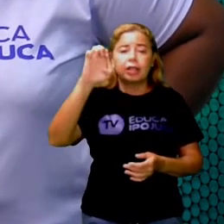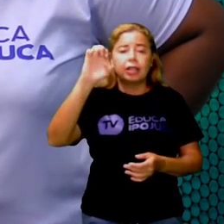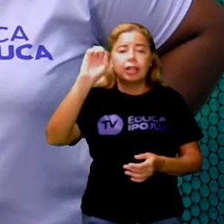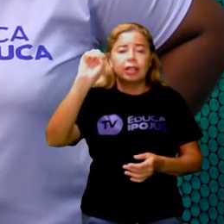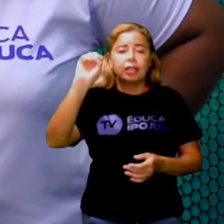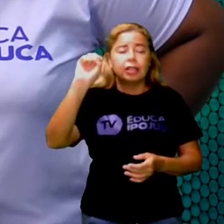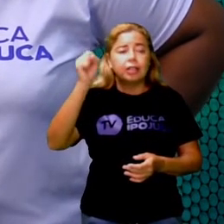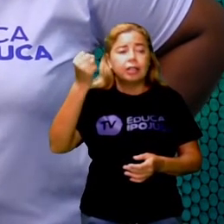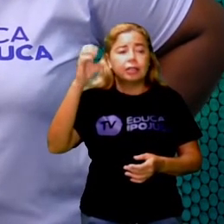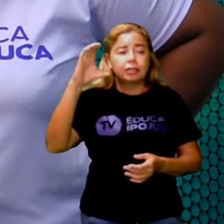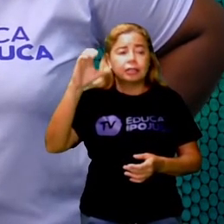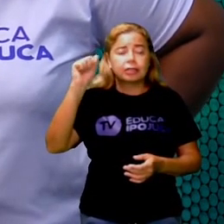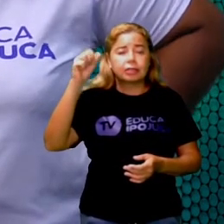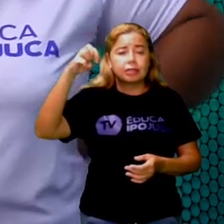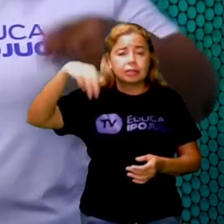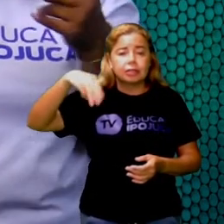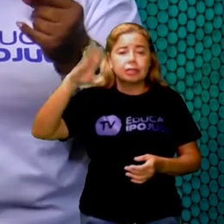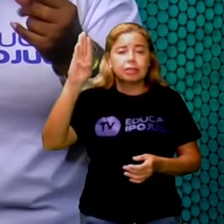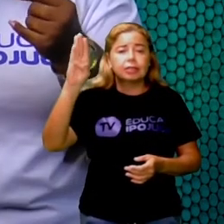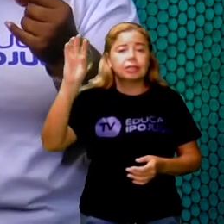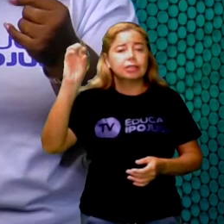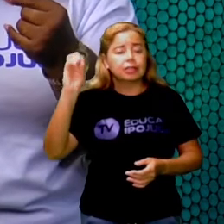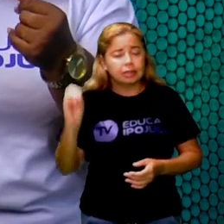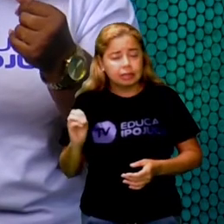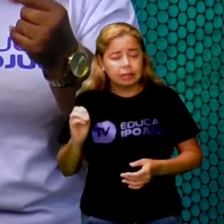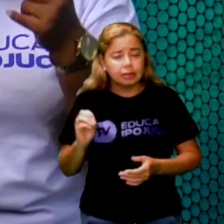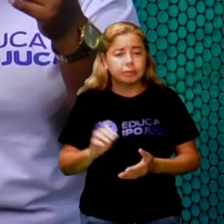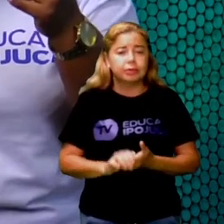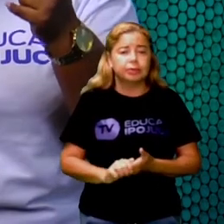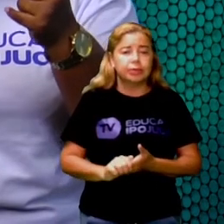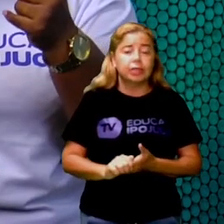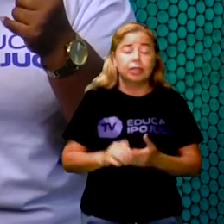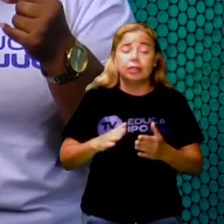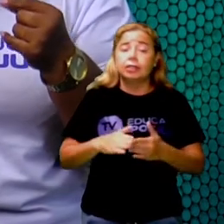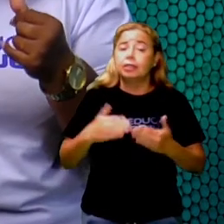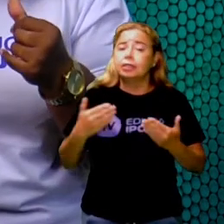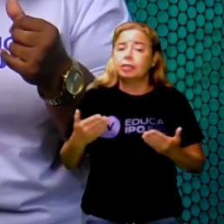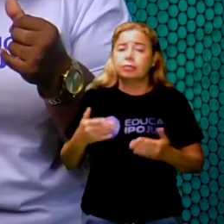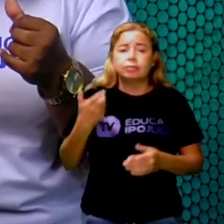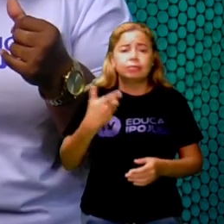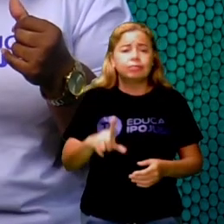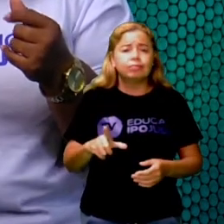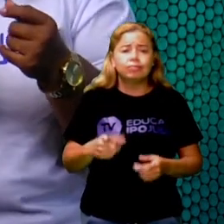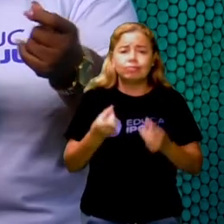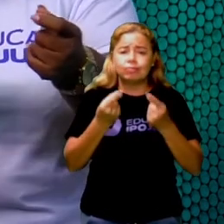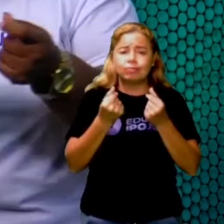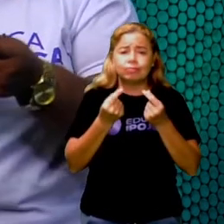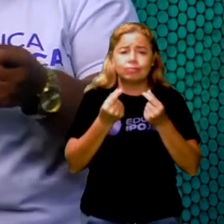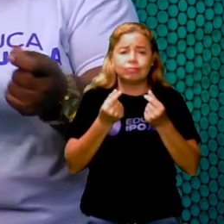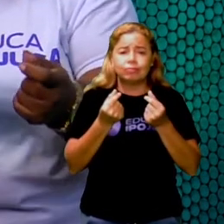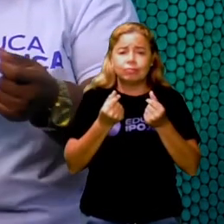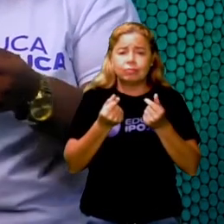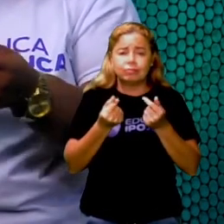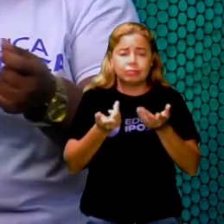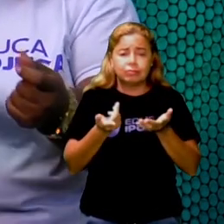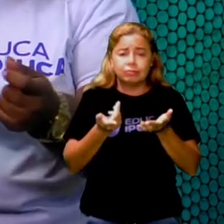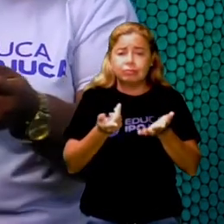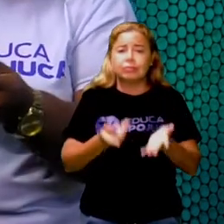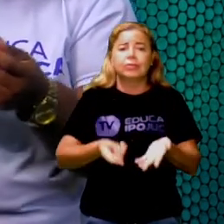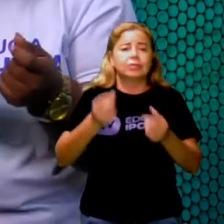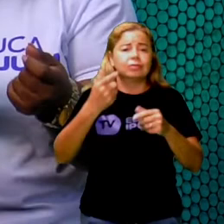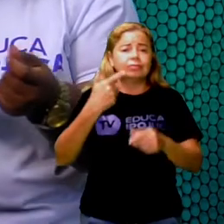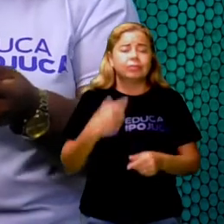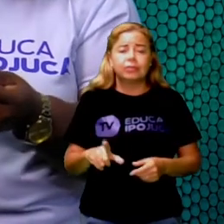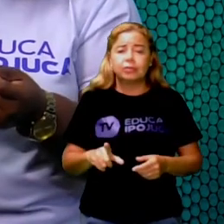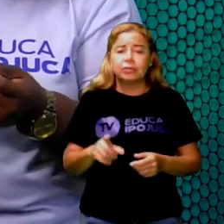lá surgiu no período pré-histórico. Não havia moeda, não havia dinheiro. As pessoas faziam